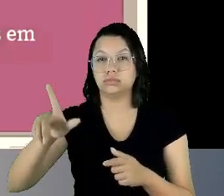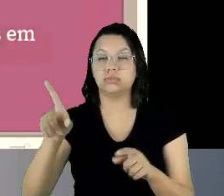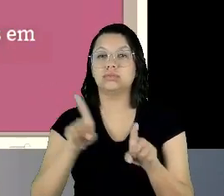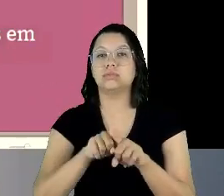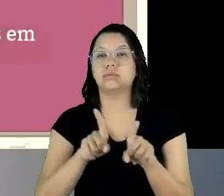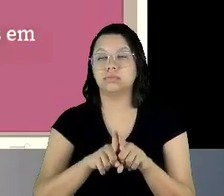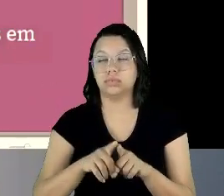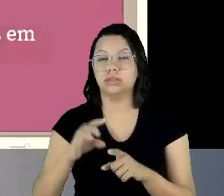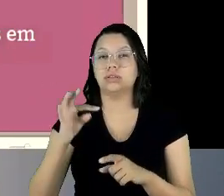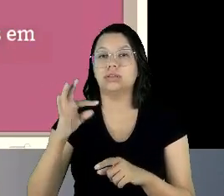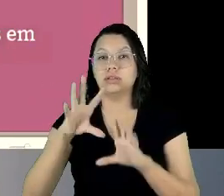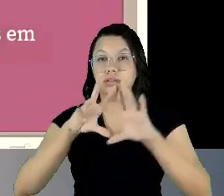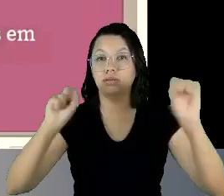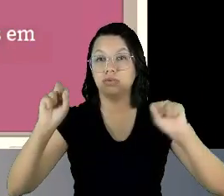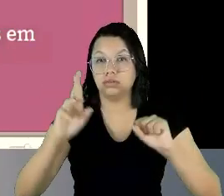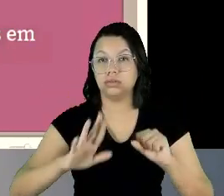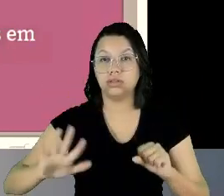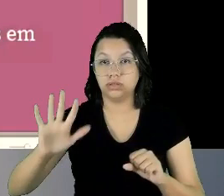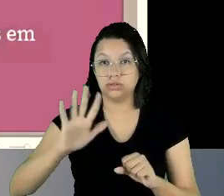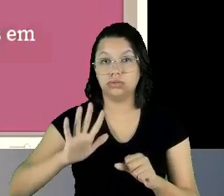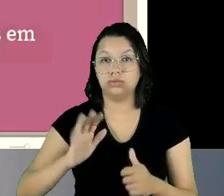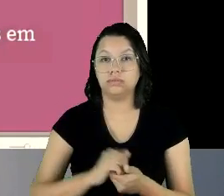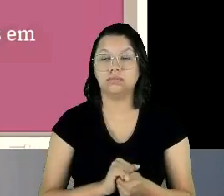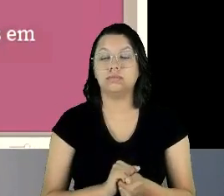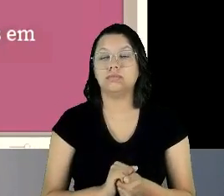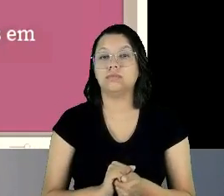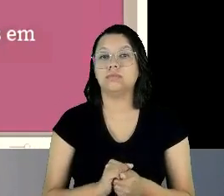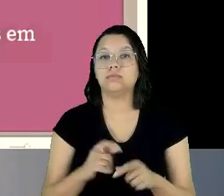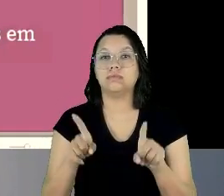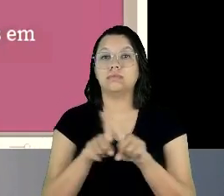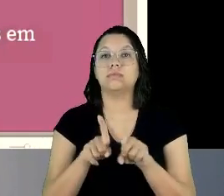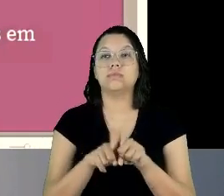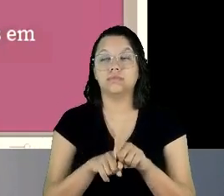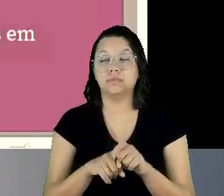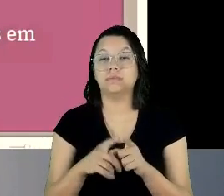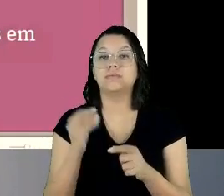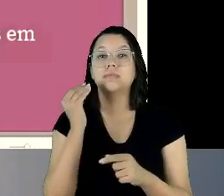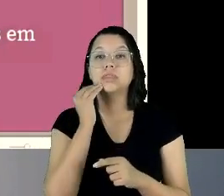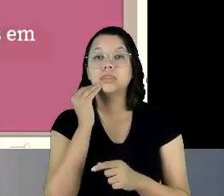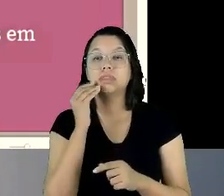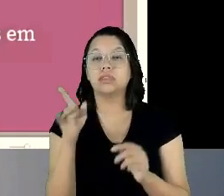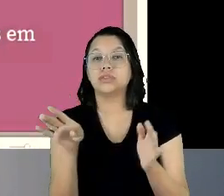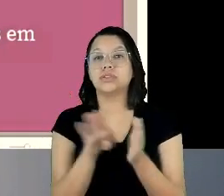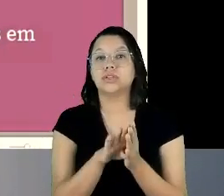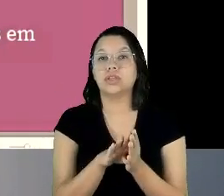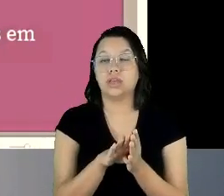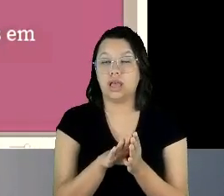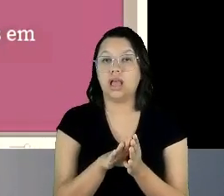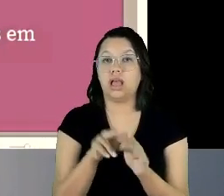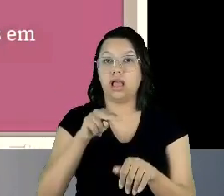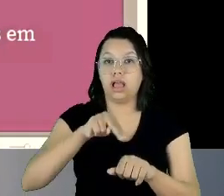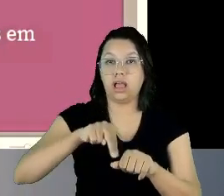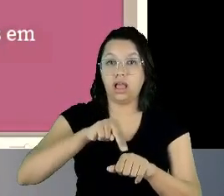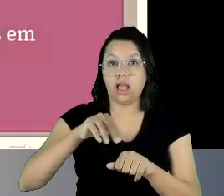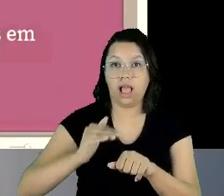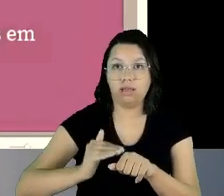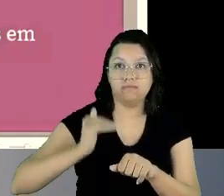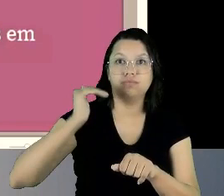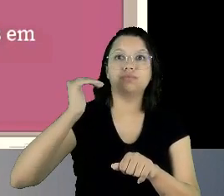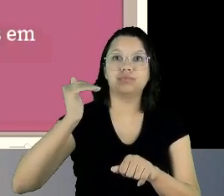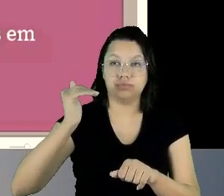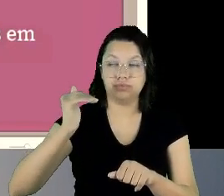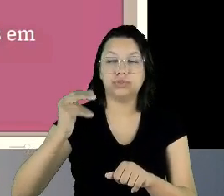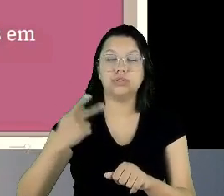também tribunais regionais, e também estamos tentando chegar em um nível nacional.